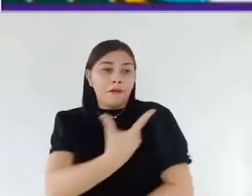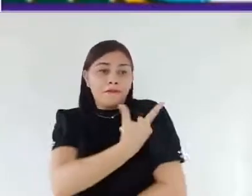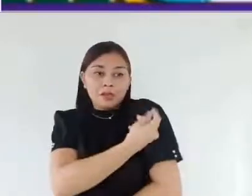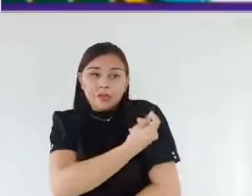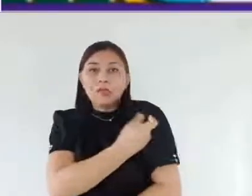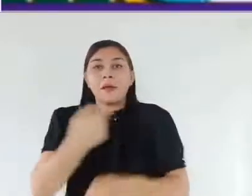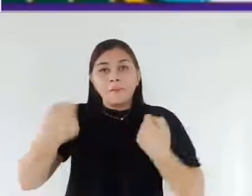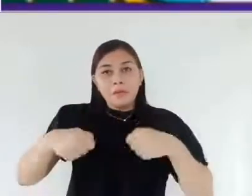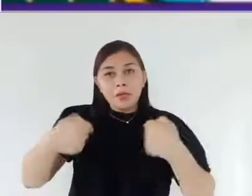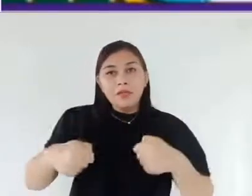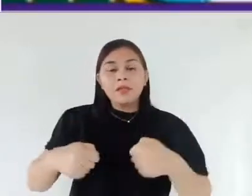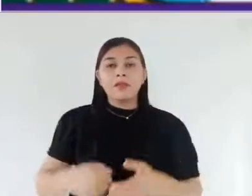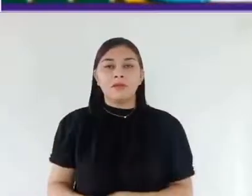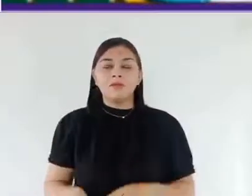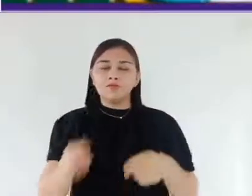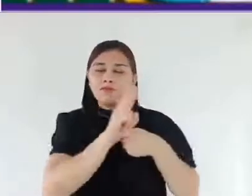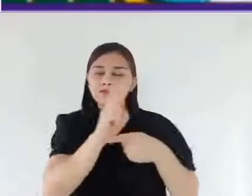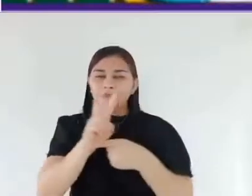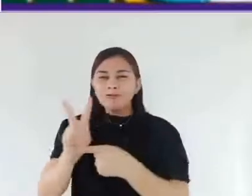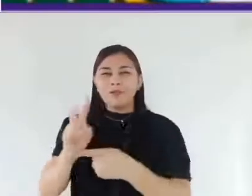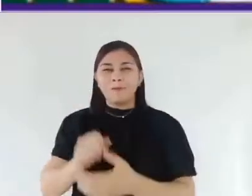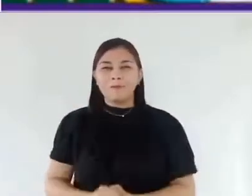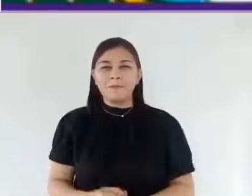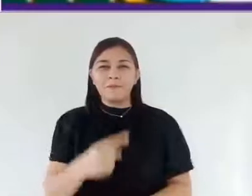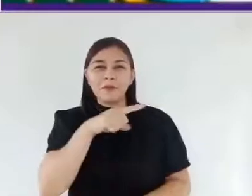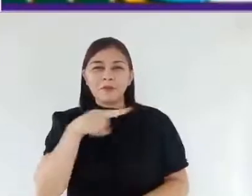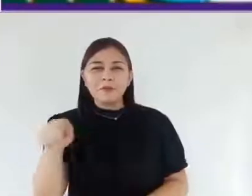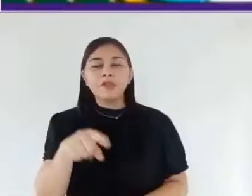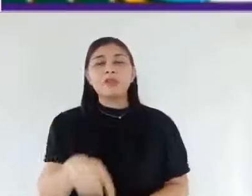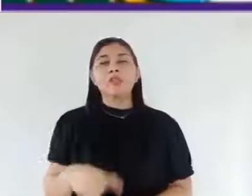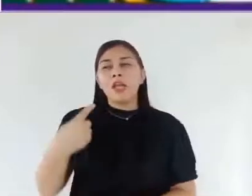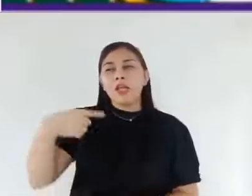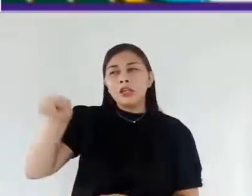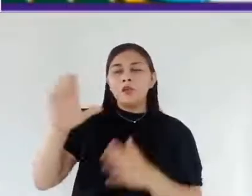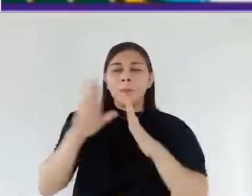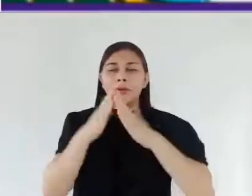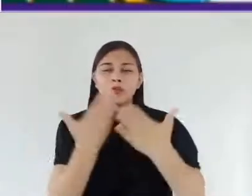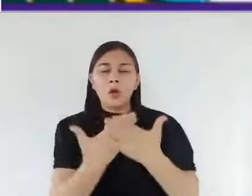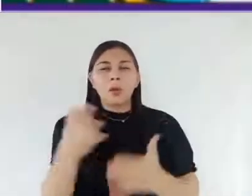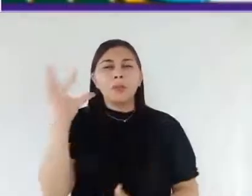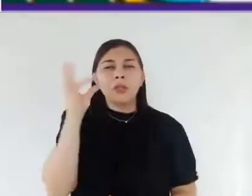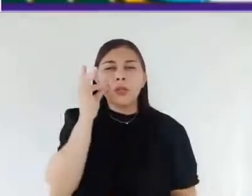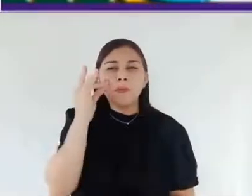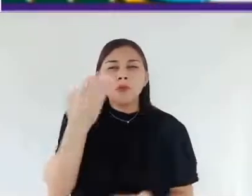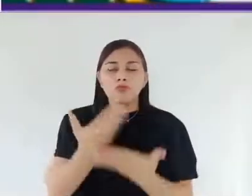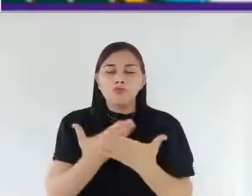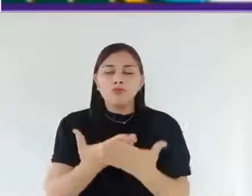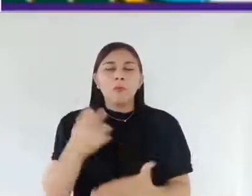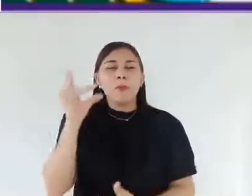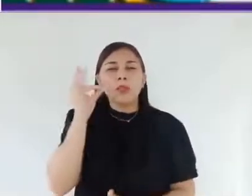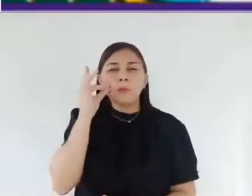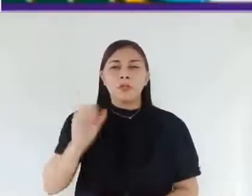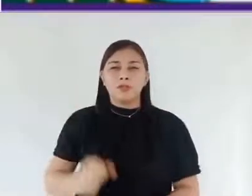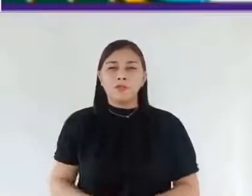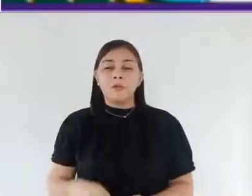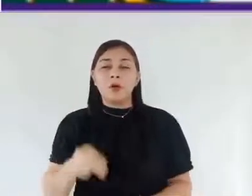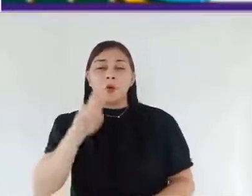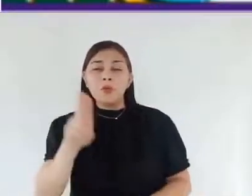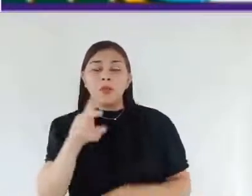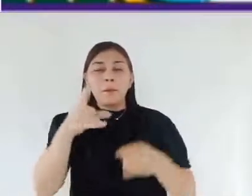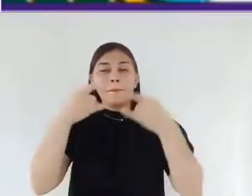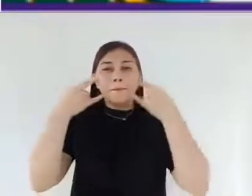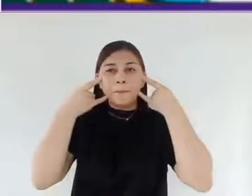Vamos lá Vamos se proteger Se você está indo para as aulas presenciais Crianças Levem sua máscara